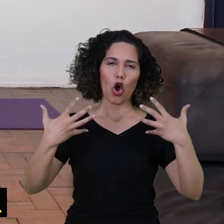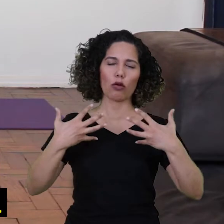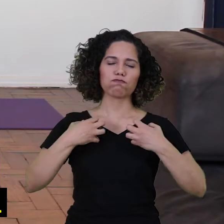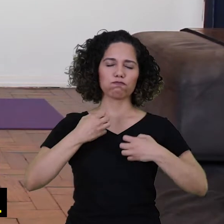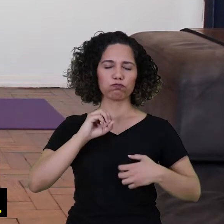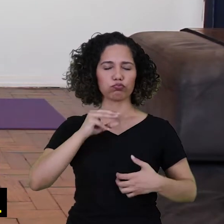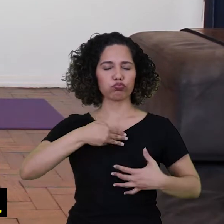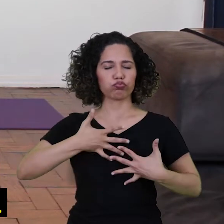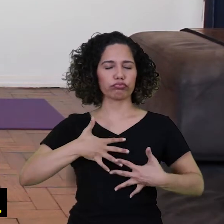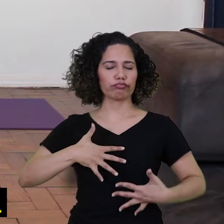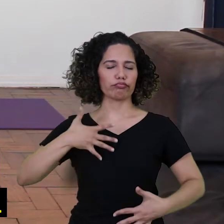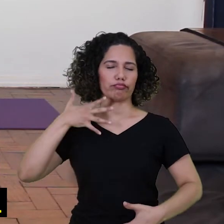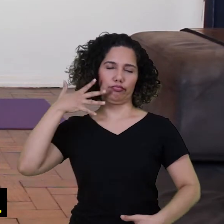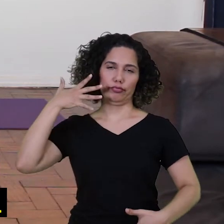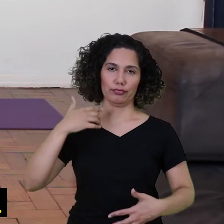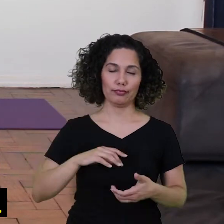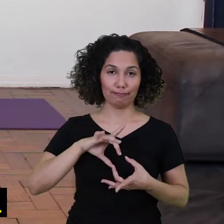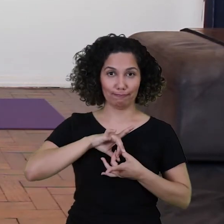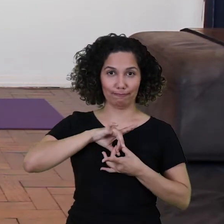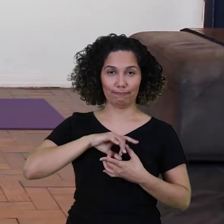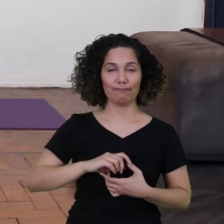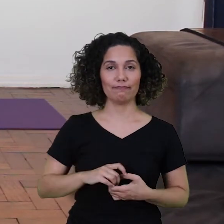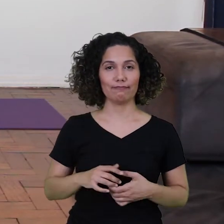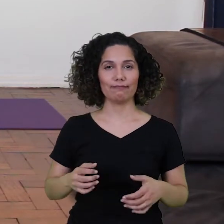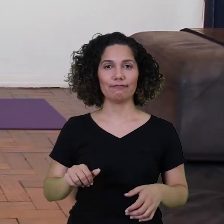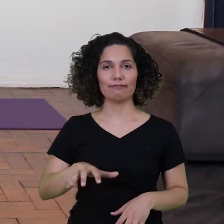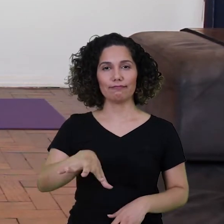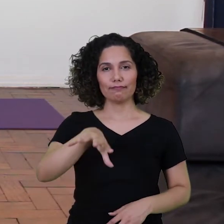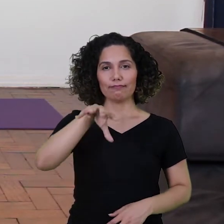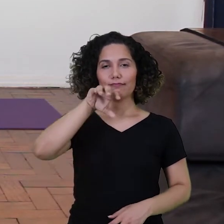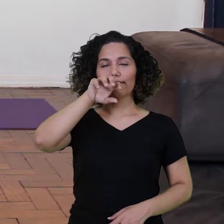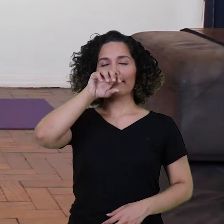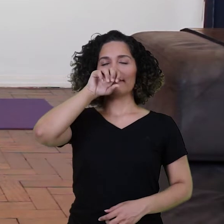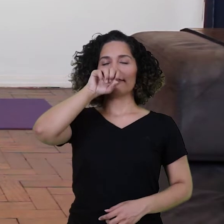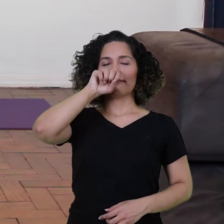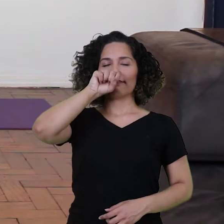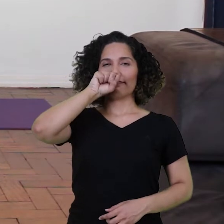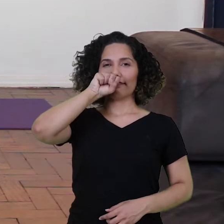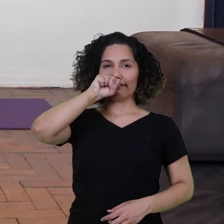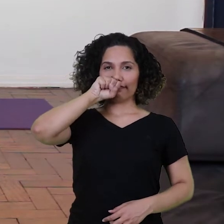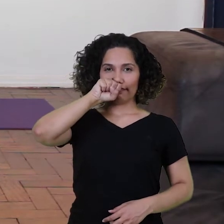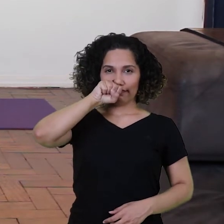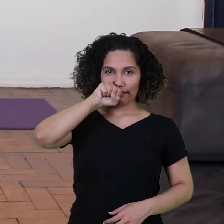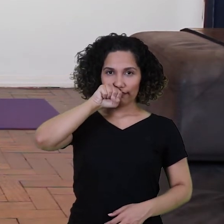cada parte do seu corpo aí que você está se conectando. Inspira grande.